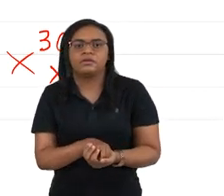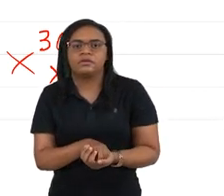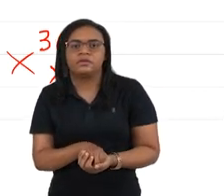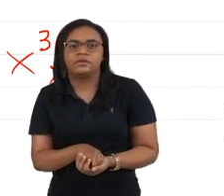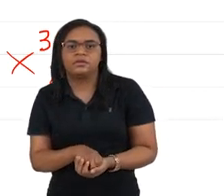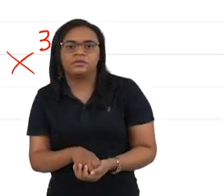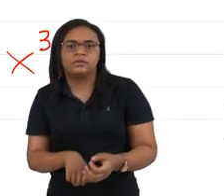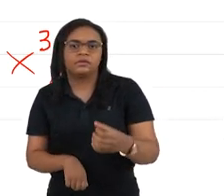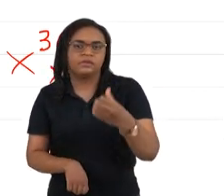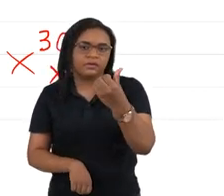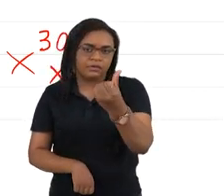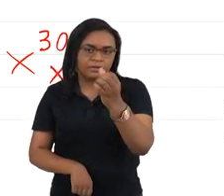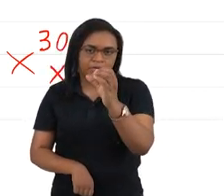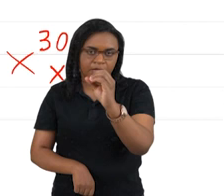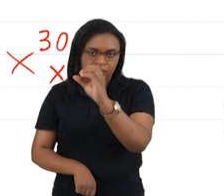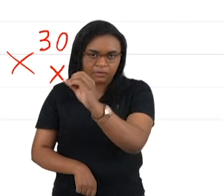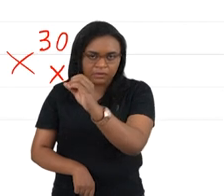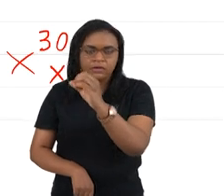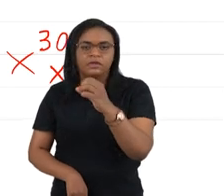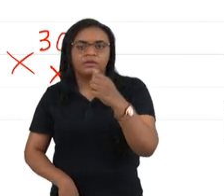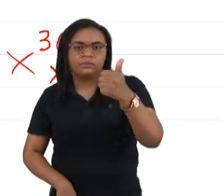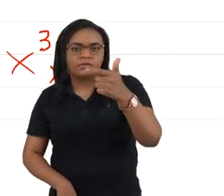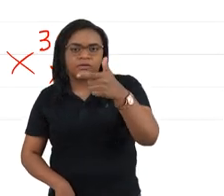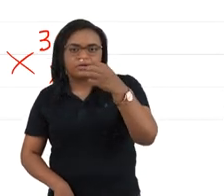360, 1, 2, 3, 4, né?